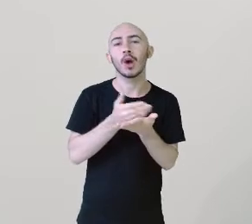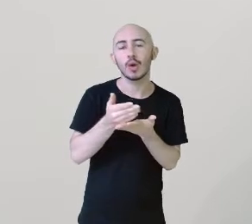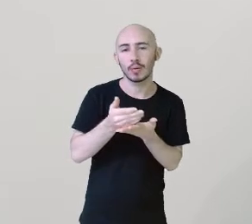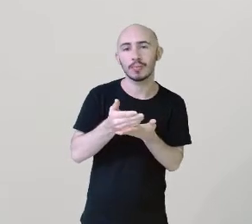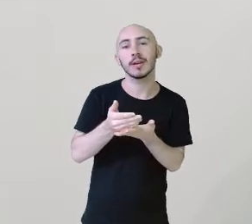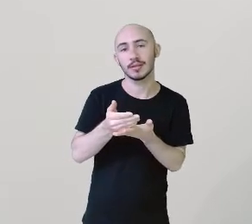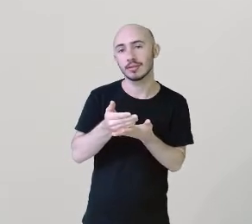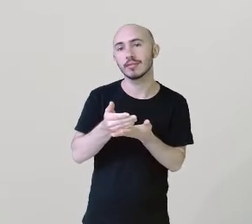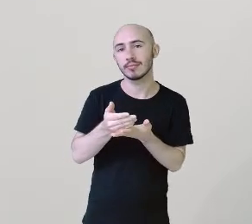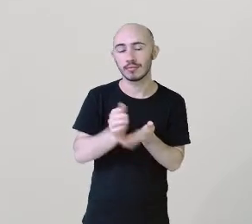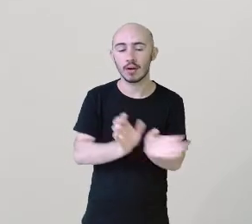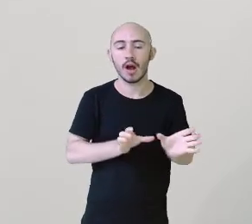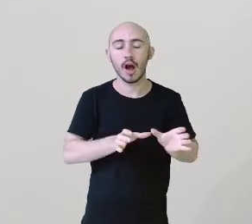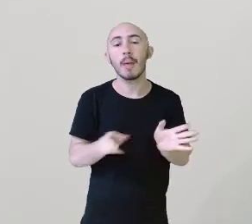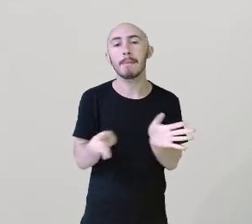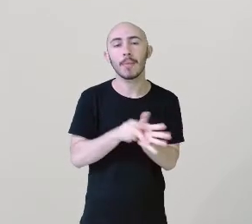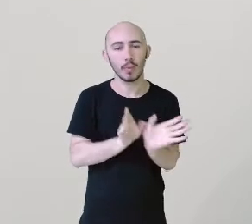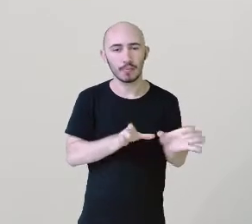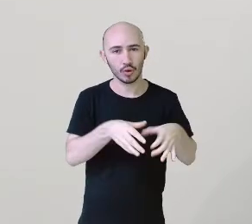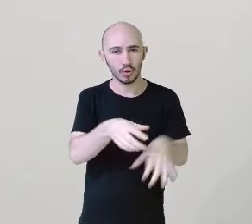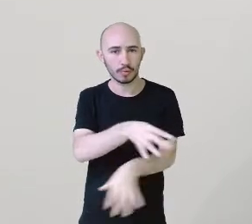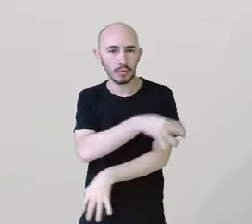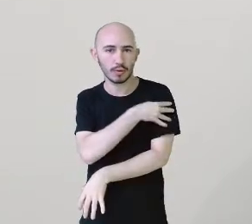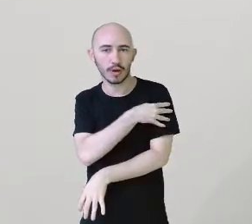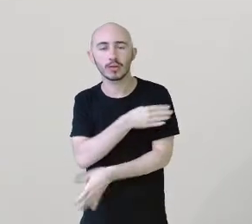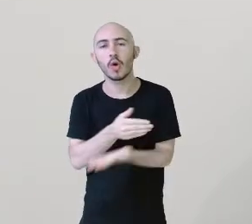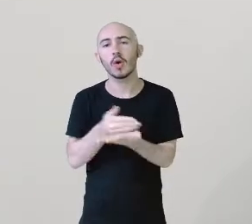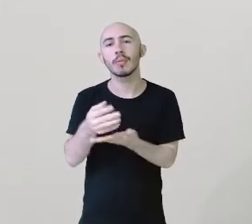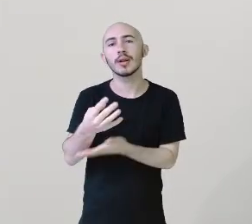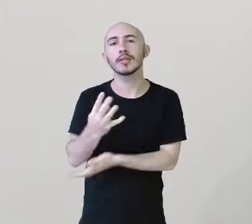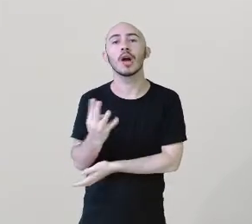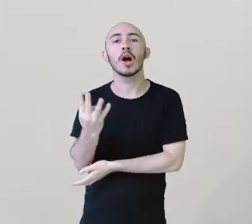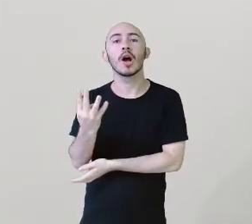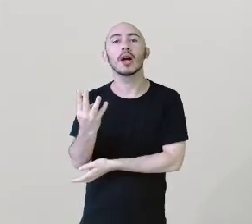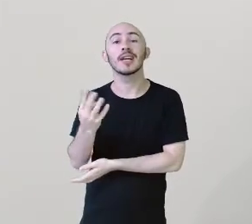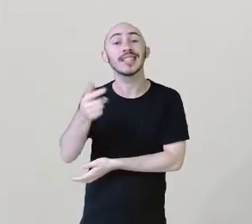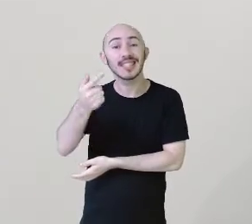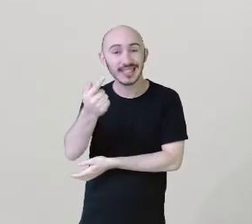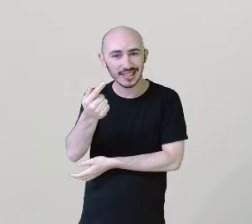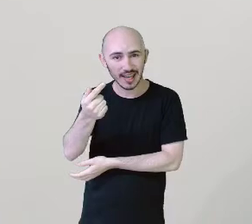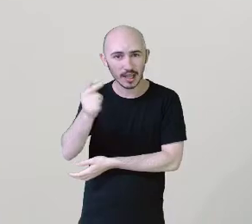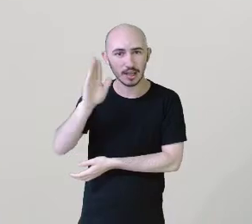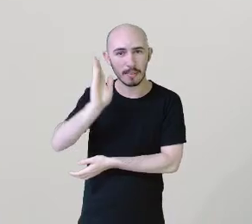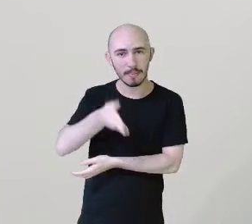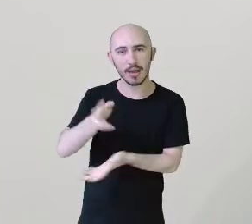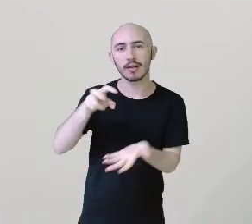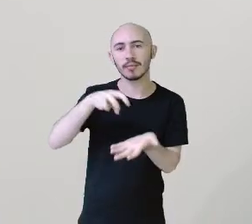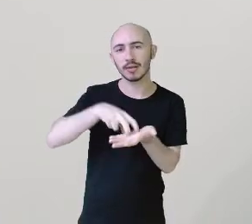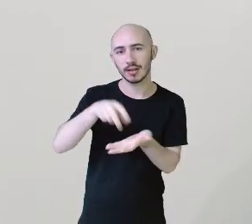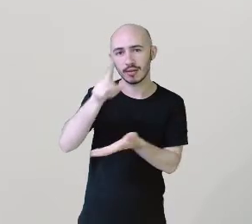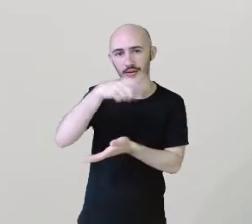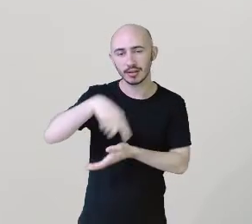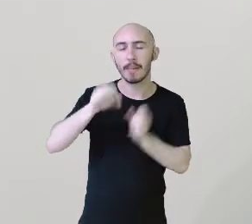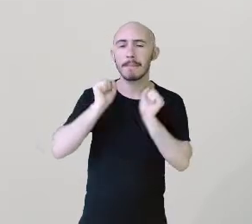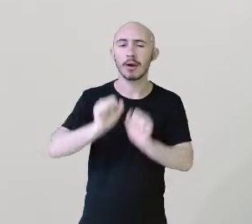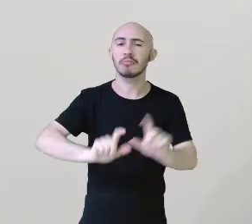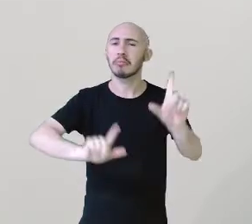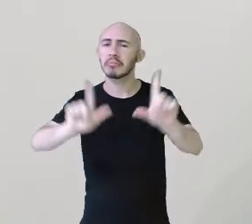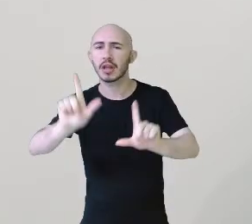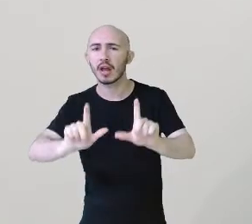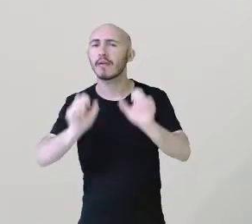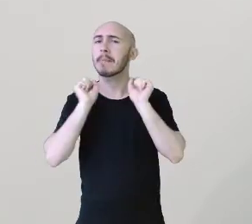da manhã, as aulas do 4º ano, pela TV Nova, no canal 22.3. E vocês podem assistir pela TV,